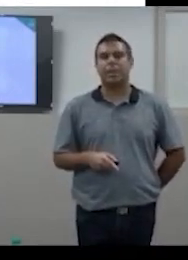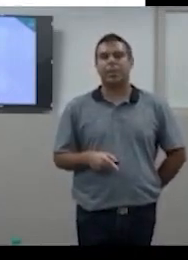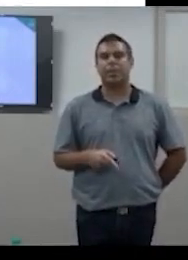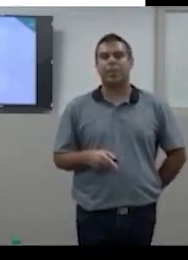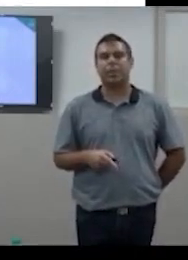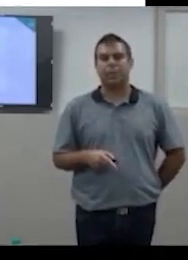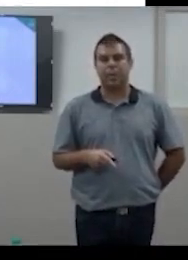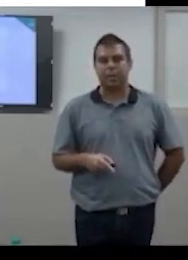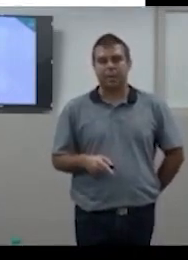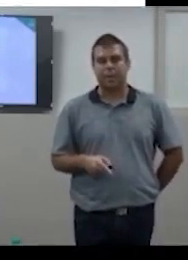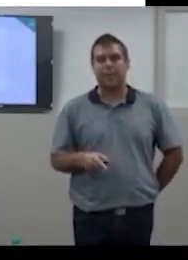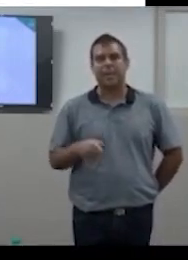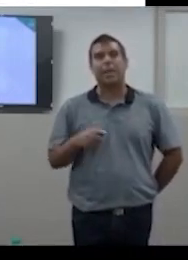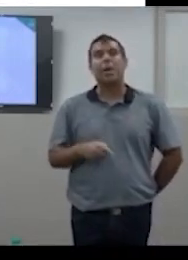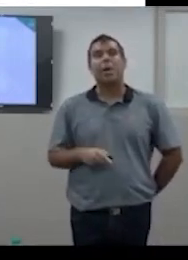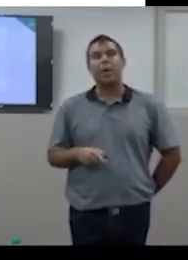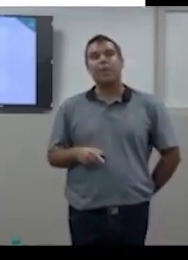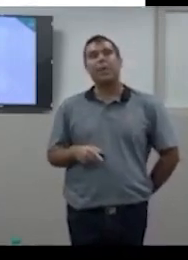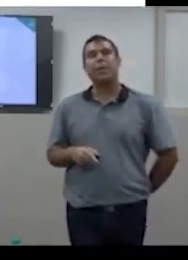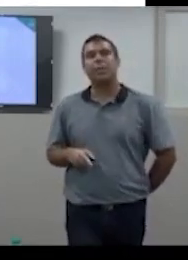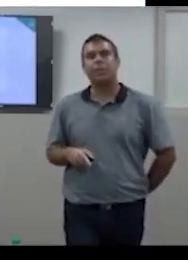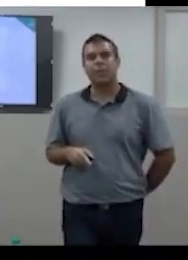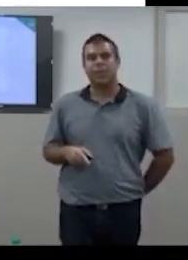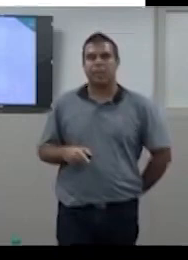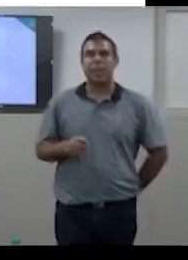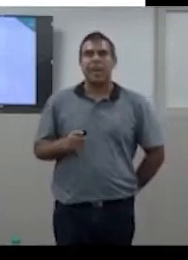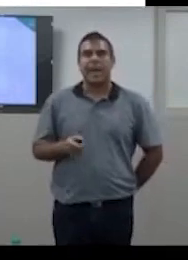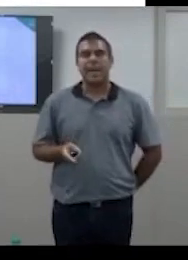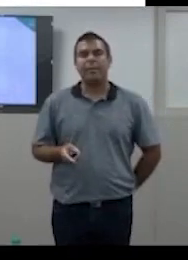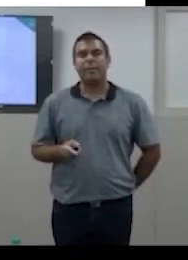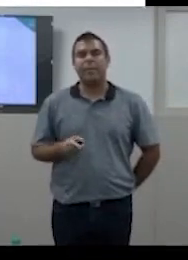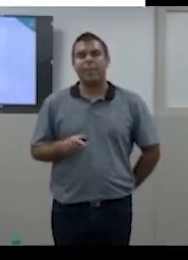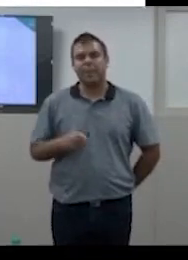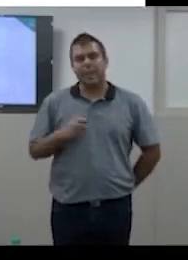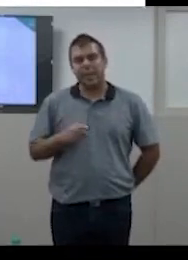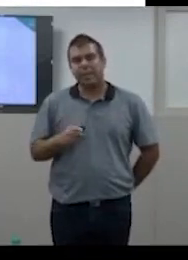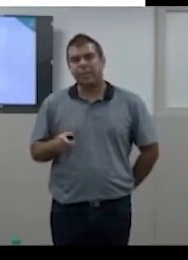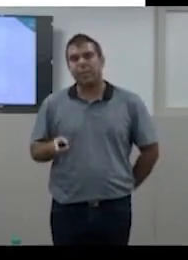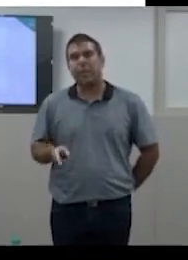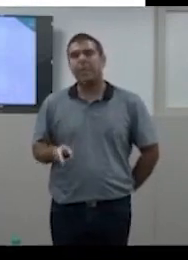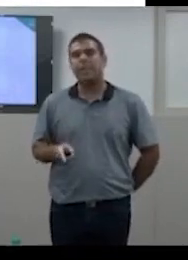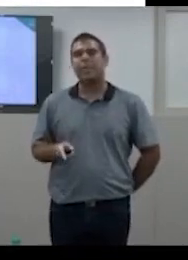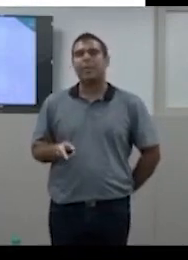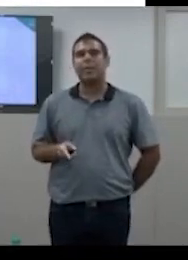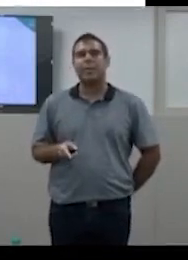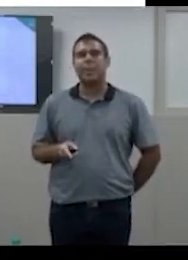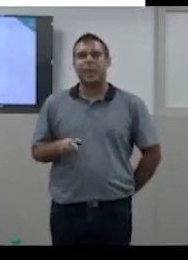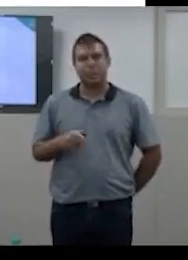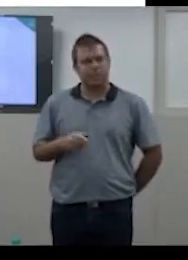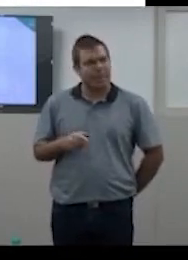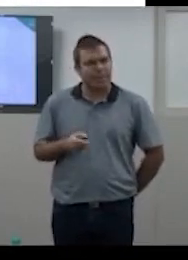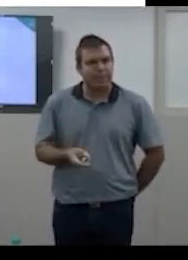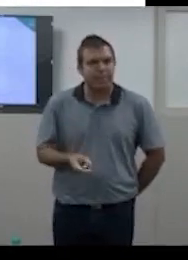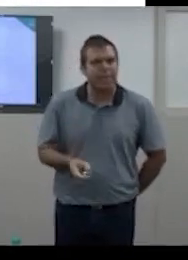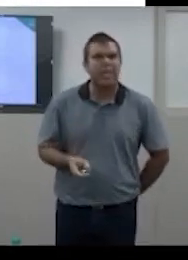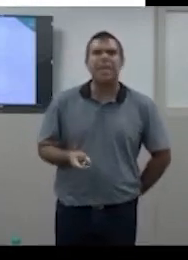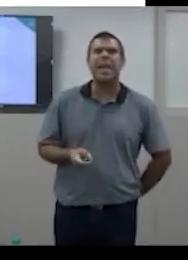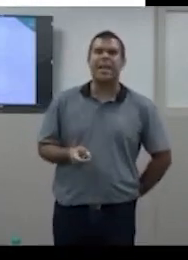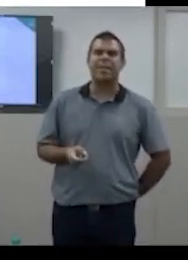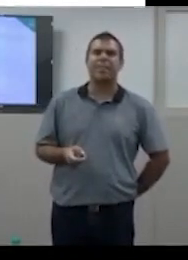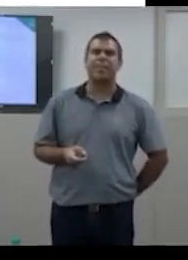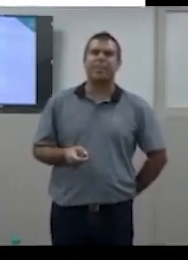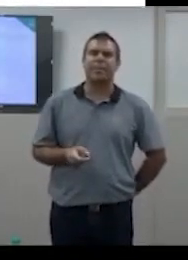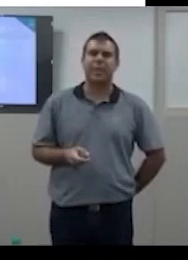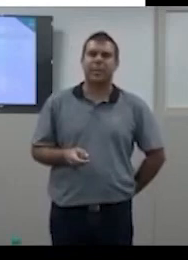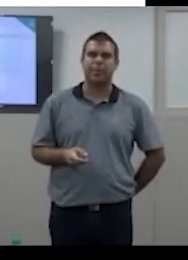da gente estar trabalhando com o conceito de calor latente, o que vai estar acontecendo então? Aí você vai ter assim, exclusivamente uma mudança de estado. Tá, mas o